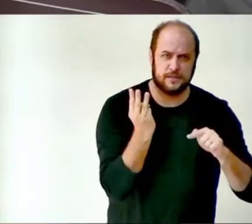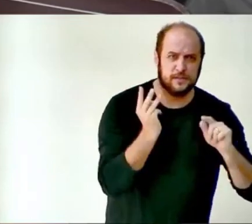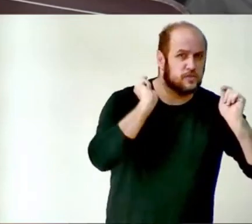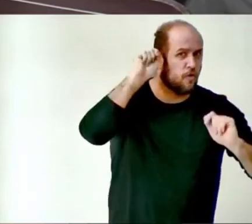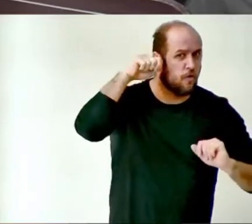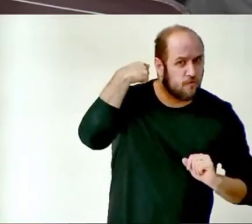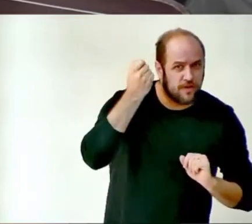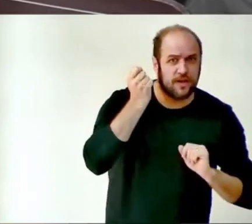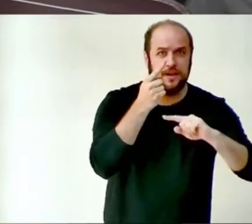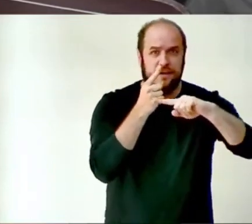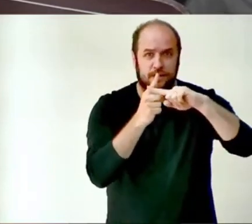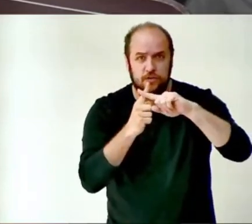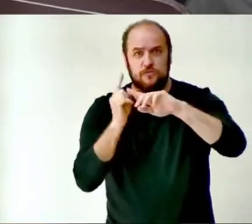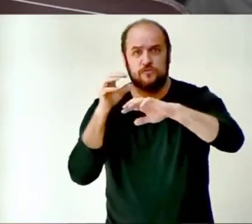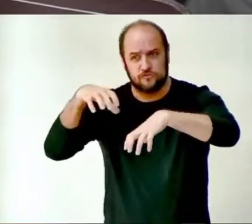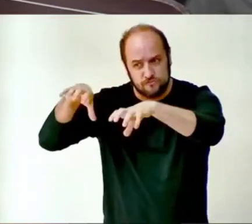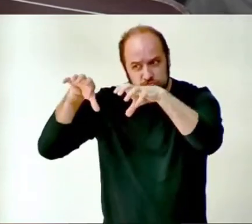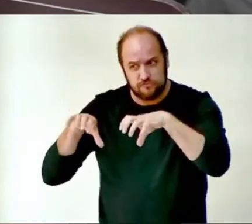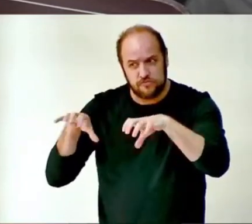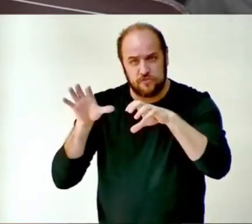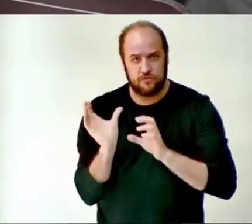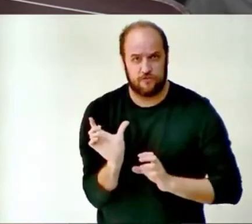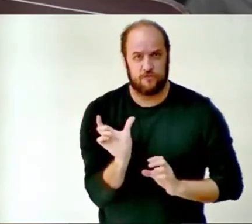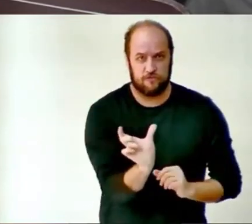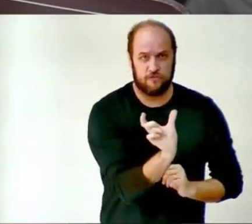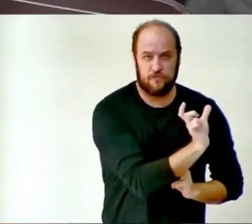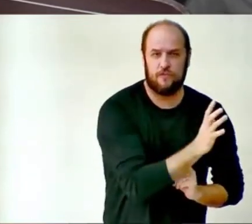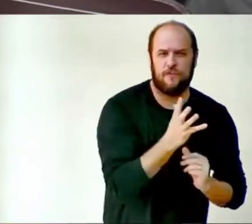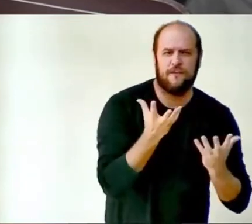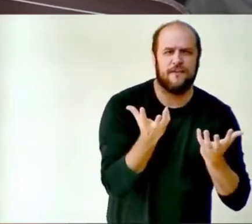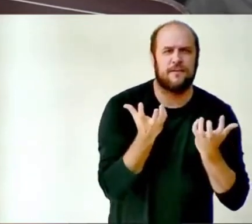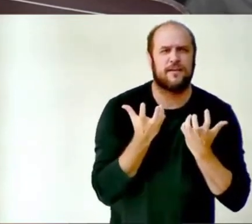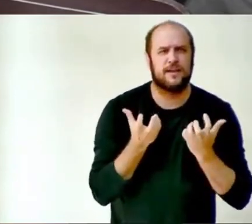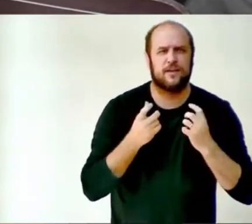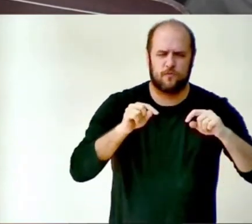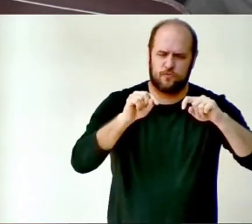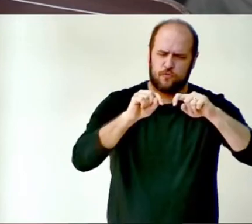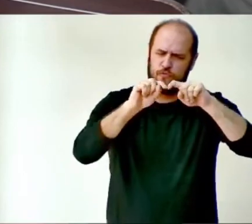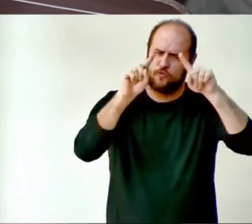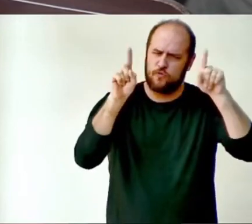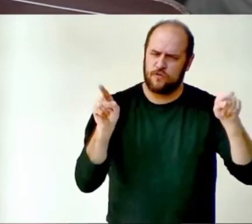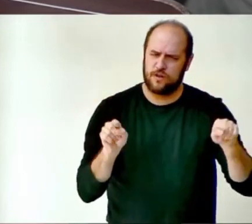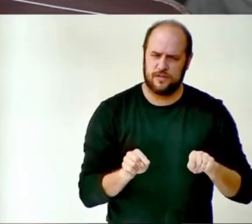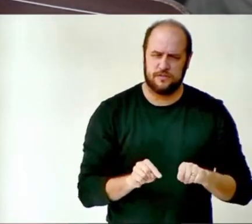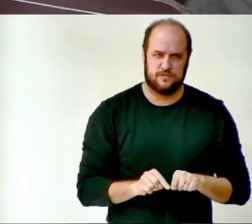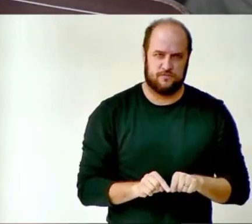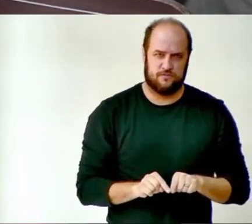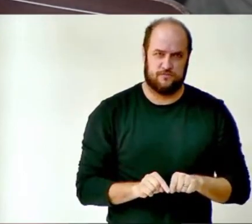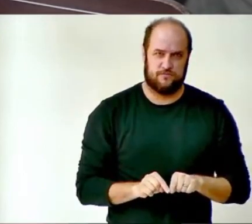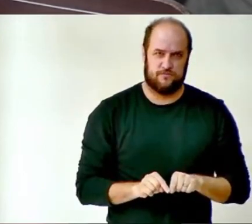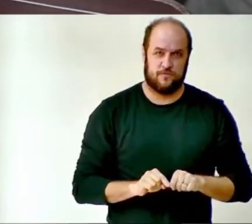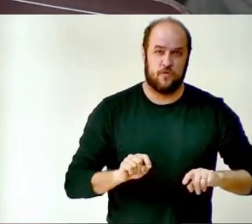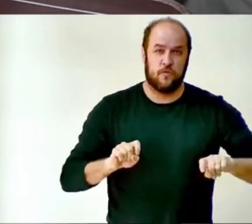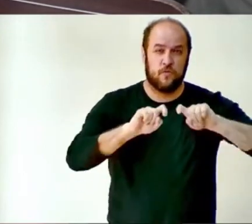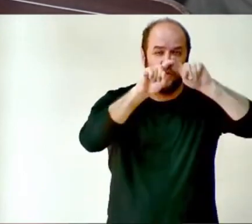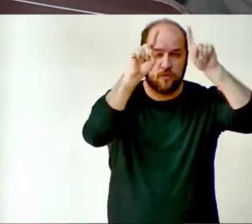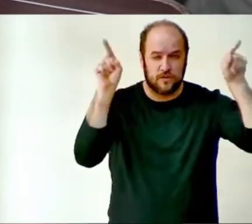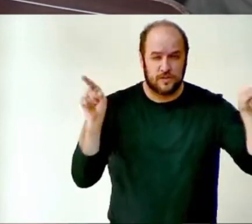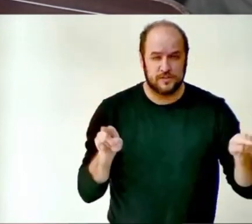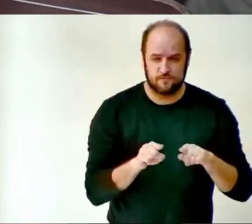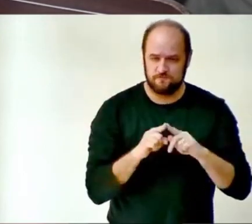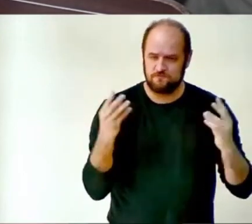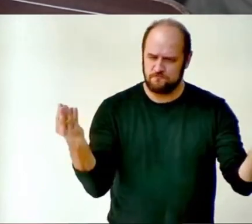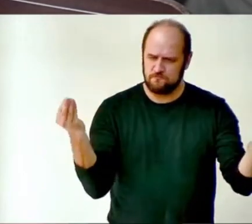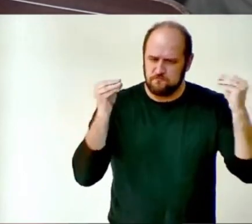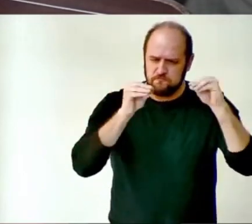ovelha, cruz, trono, o pastor gostaria que vocês fizessem um coração, para que essas três coisas ficassem